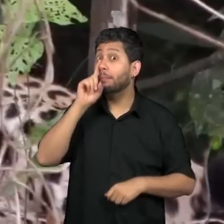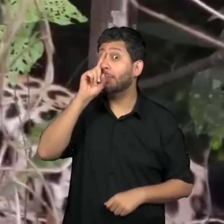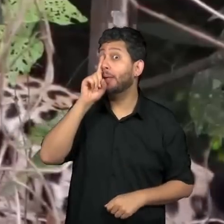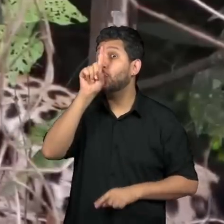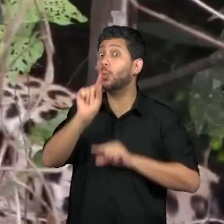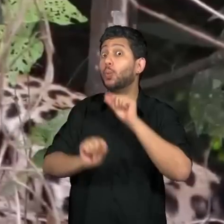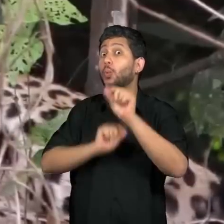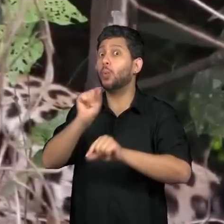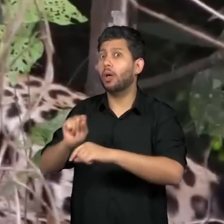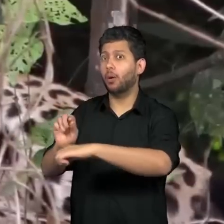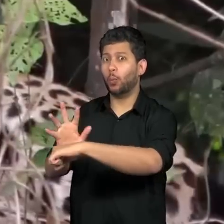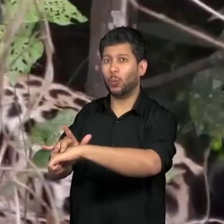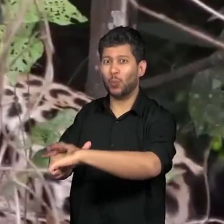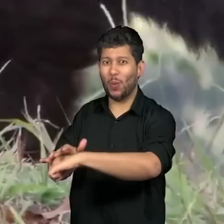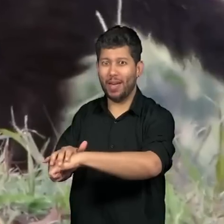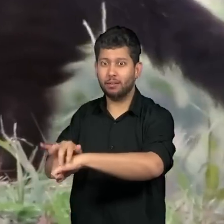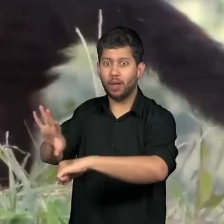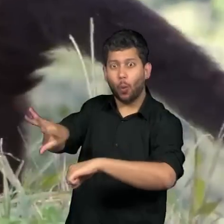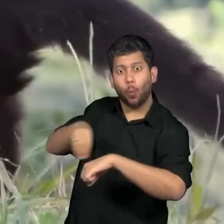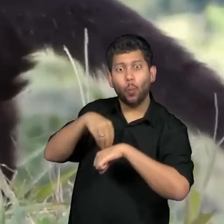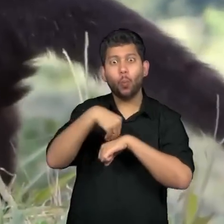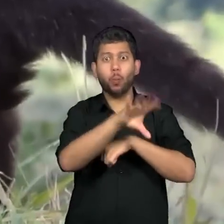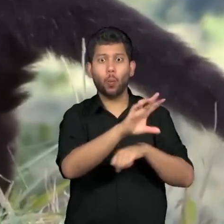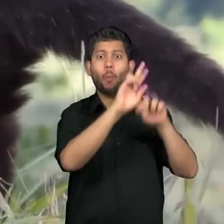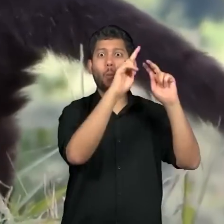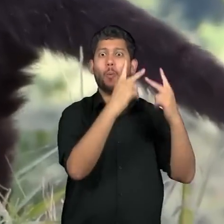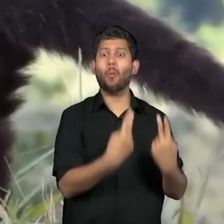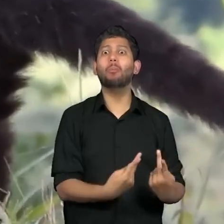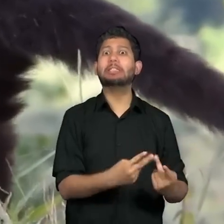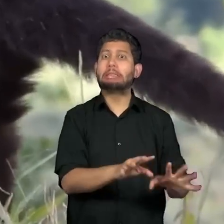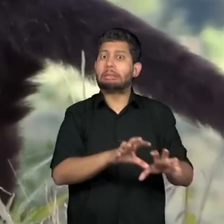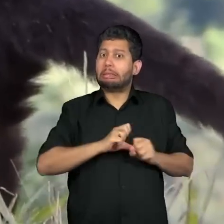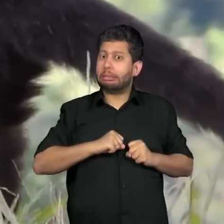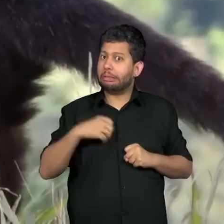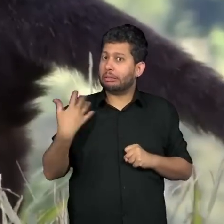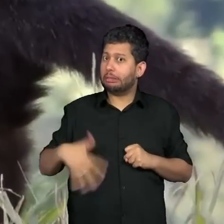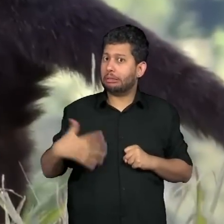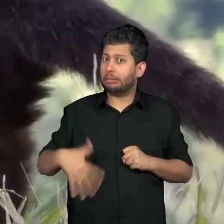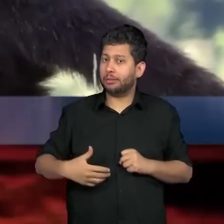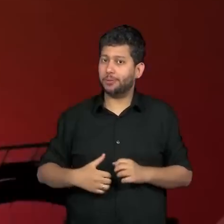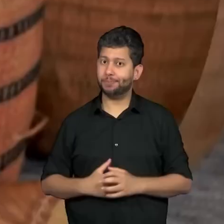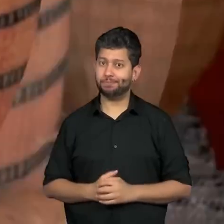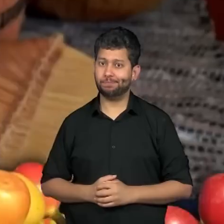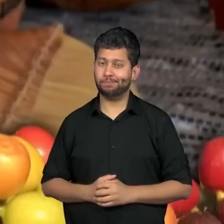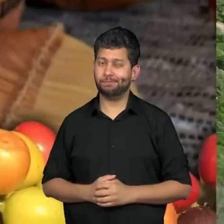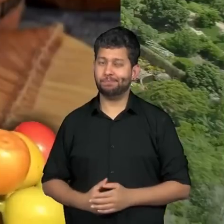do surgimento de novas doenças transmitidas de animais para os humanos.